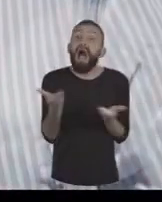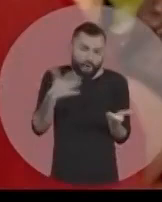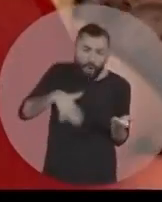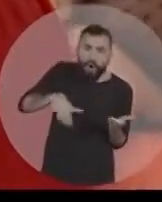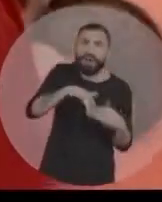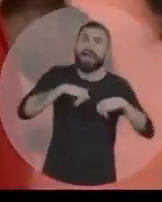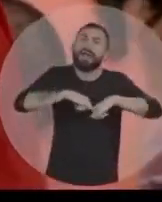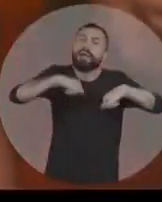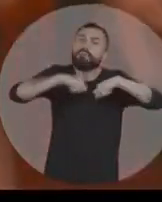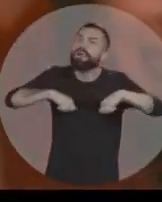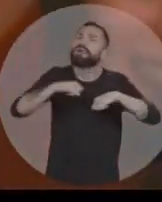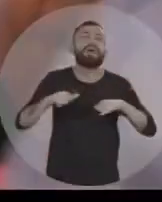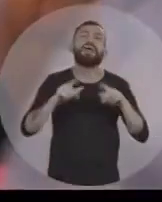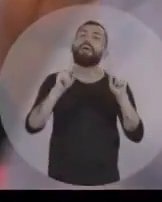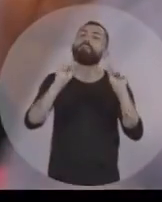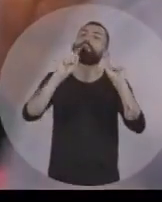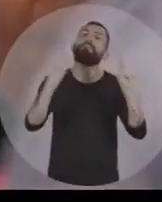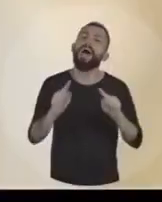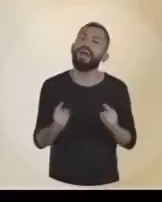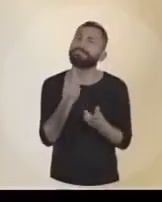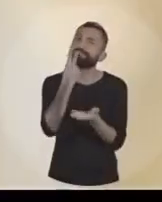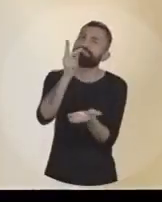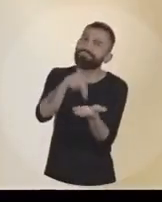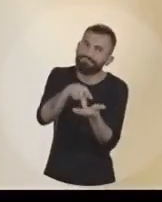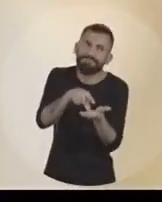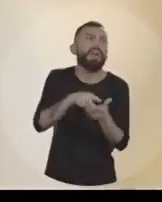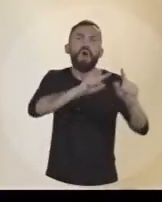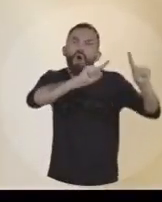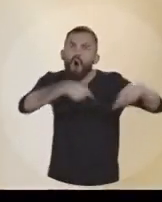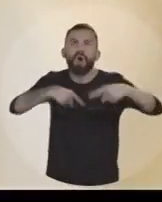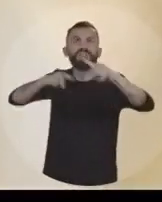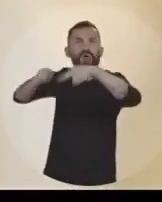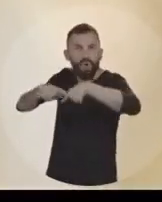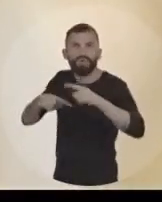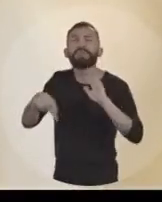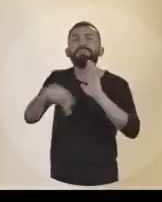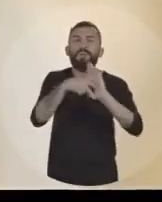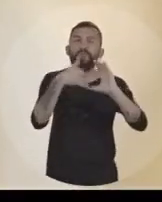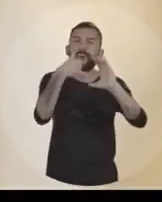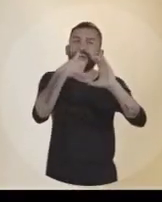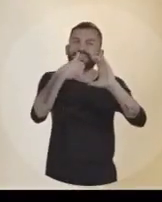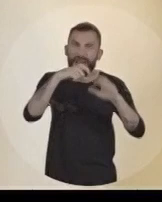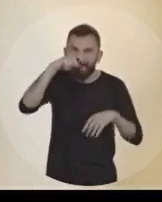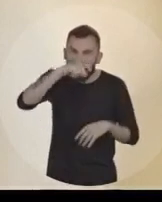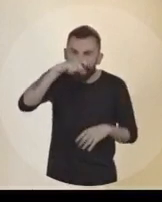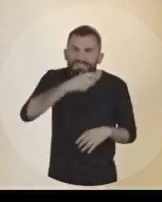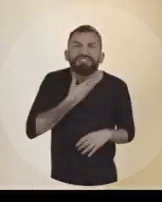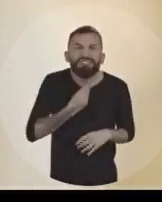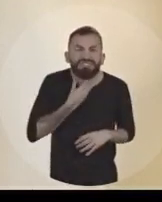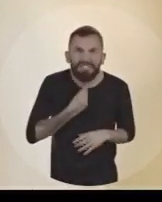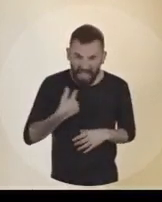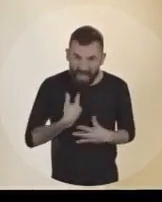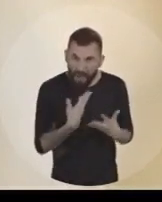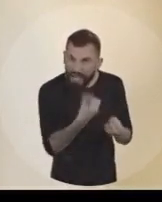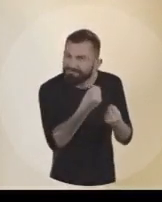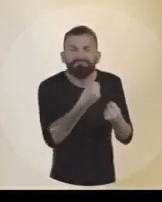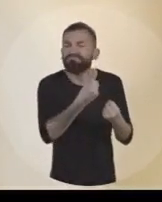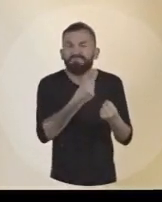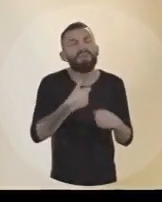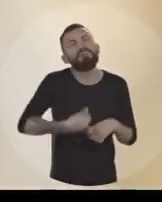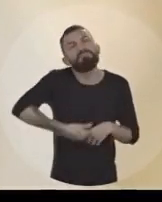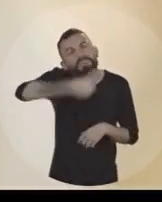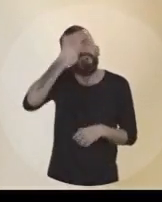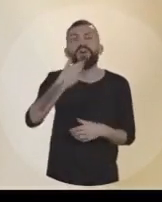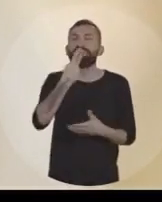campanha é da sinceridade e da paz. Contra os ataques e as mentiras pelo WhatsApp, prefiro continuar jogando limpo